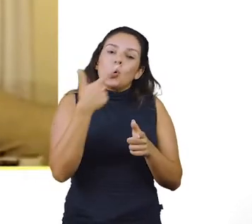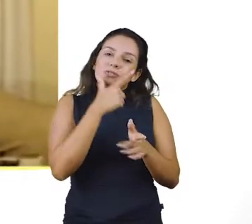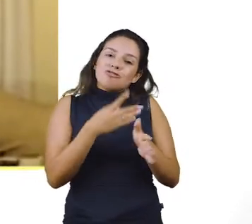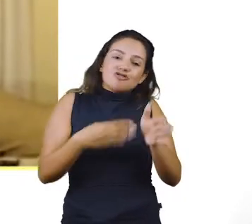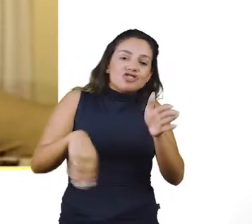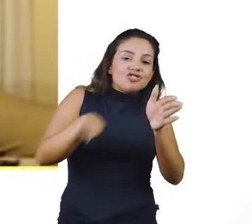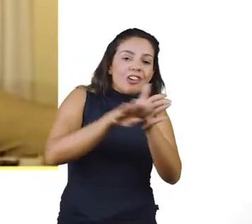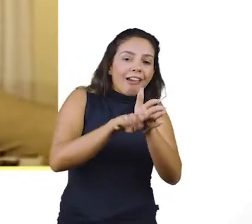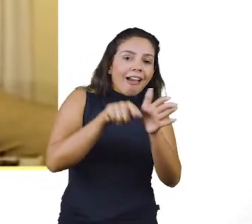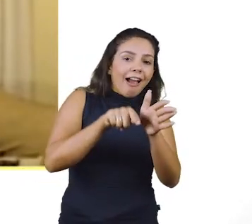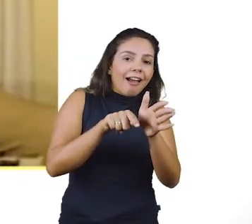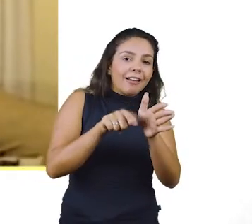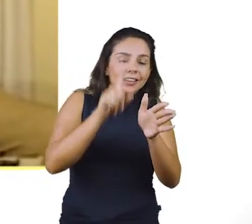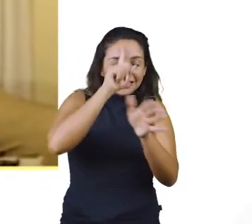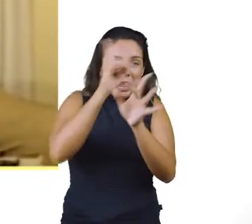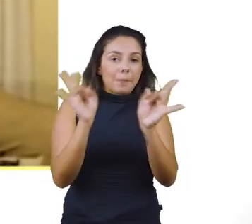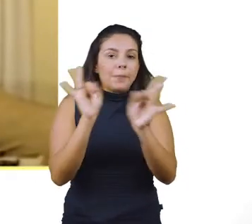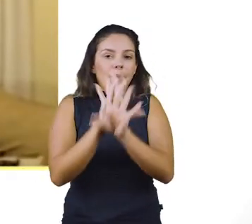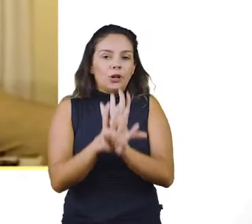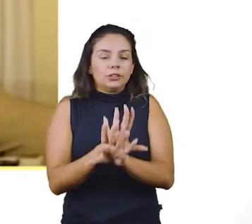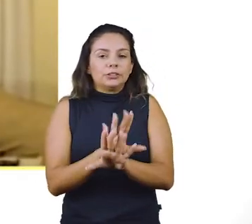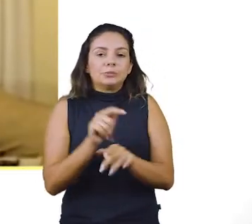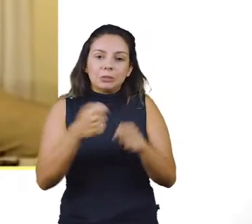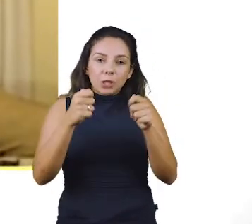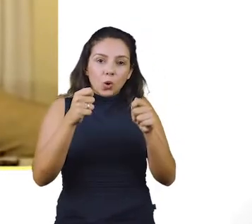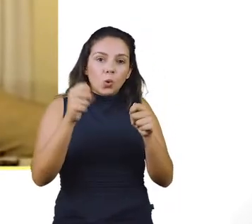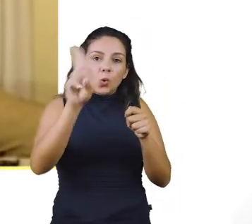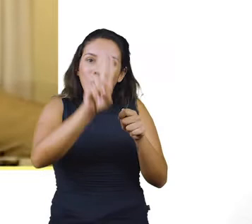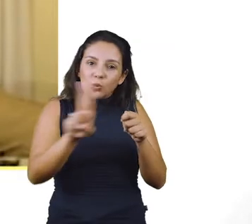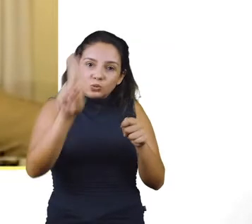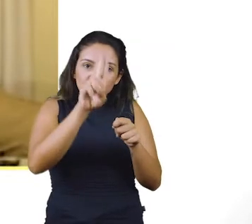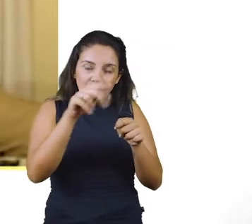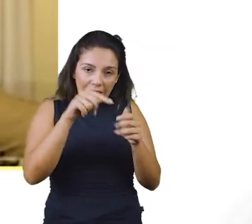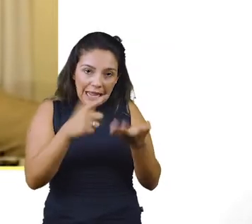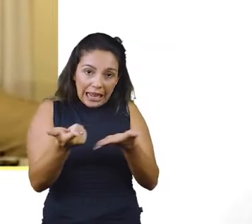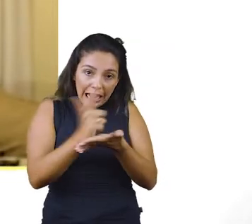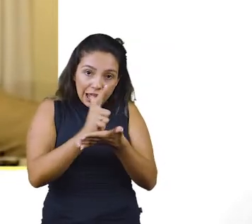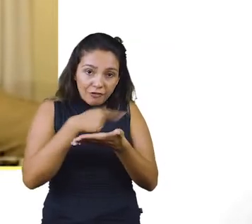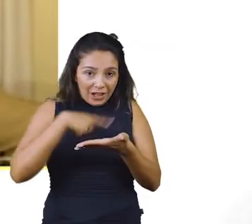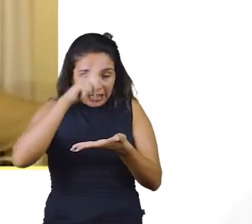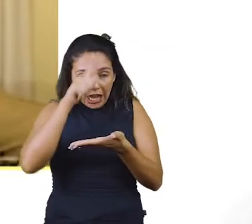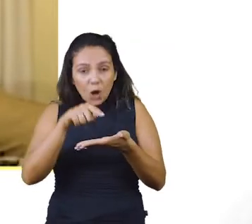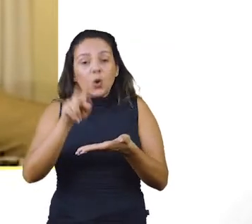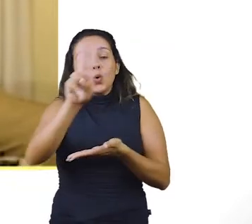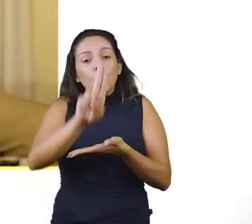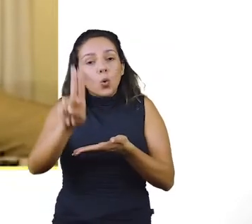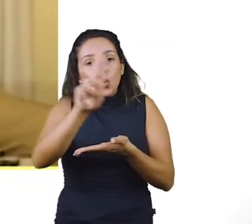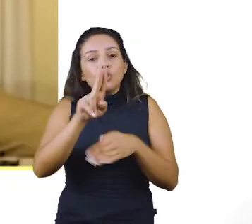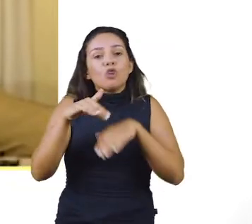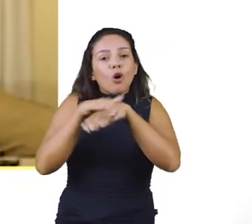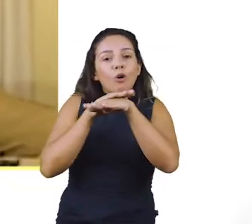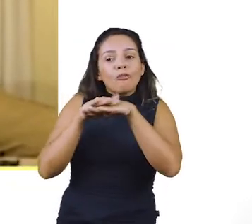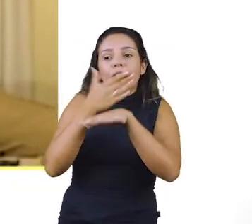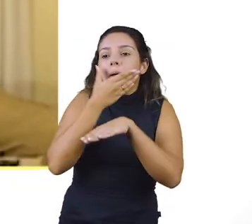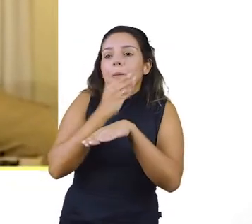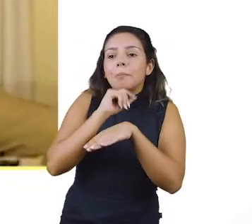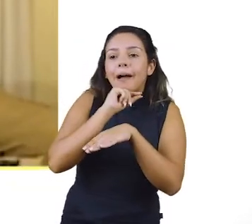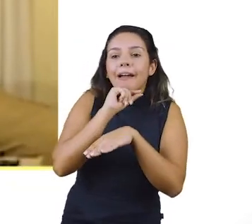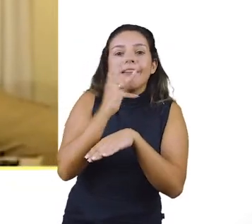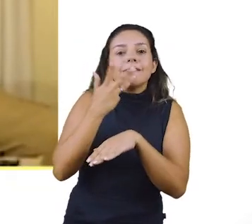final, porque a ideia é que ele realmente seja útil na conversa, não só para as crianças, mas na conversa para os pais